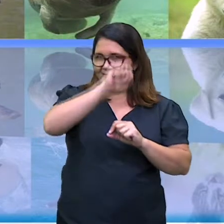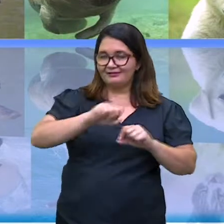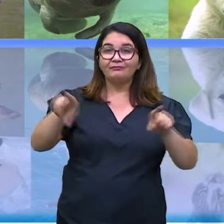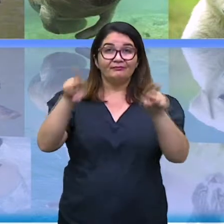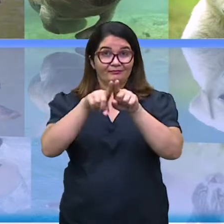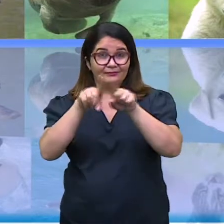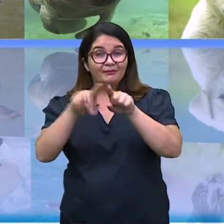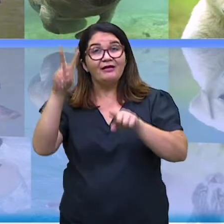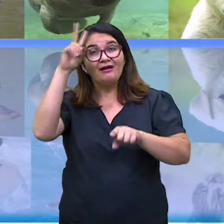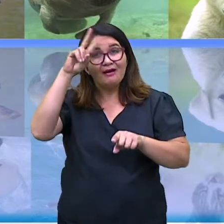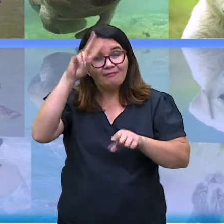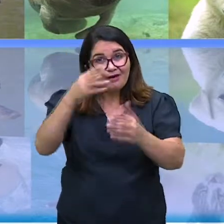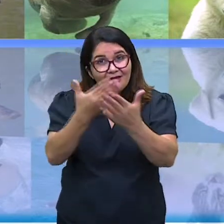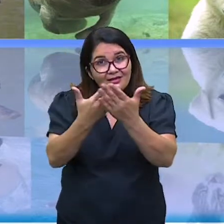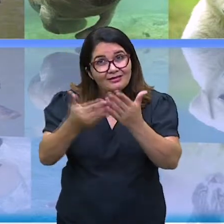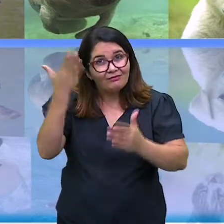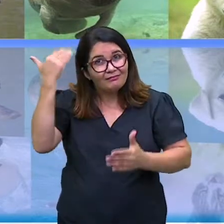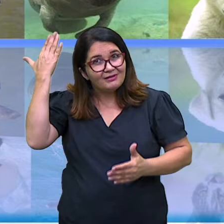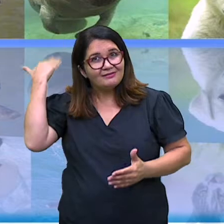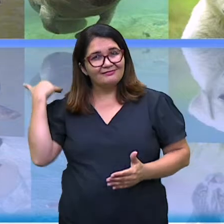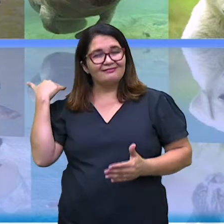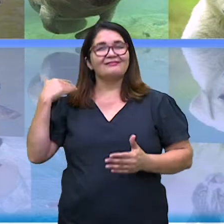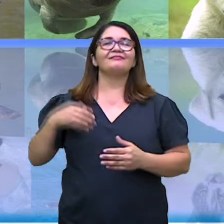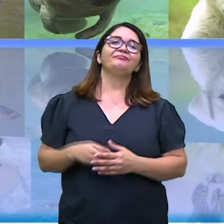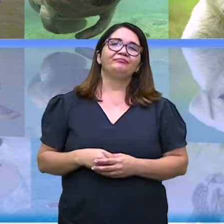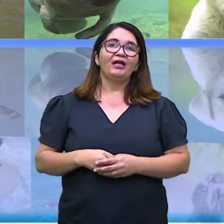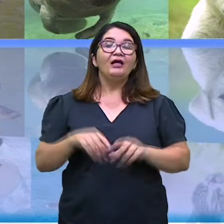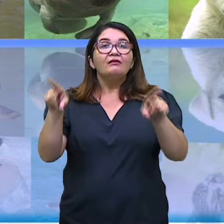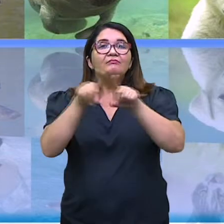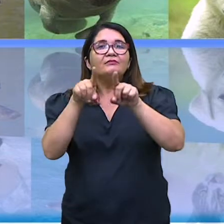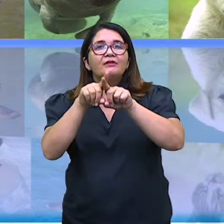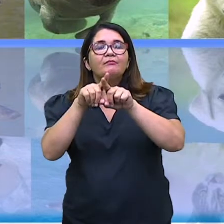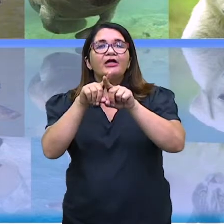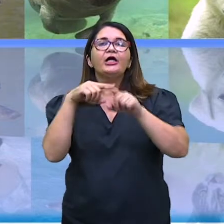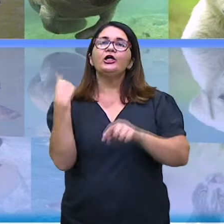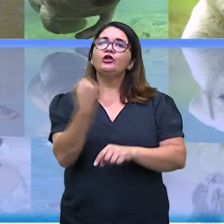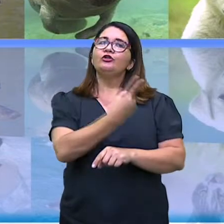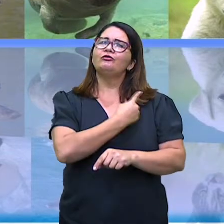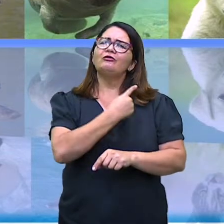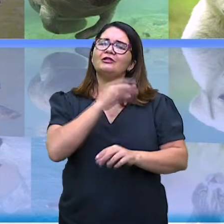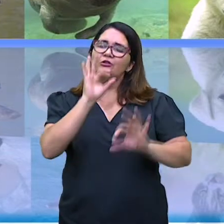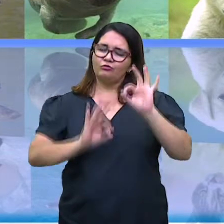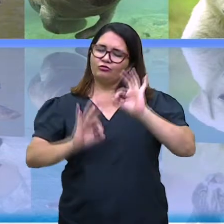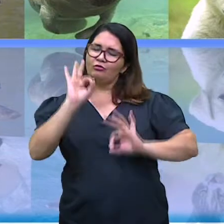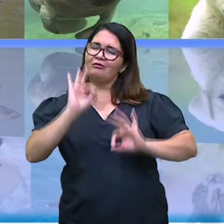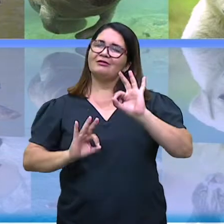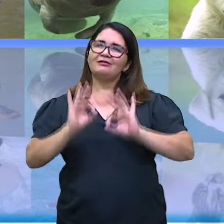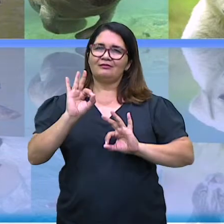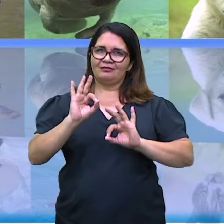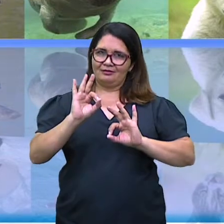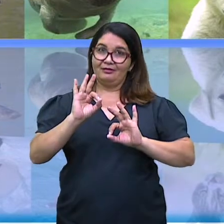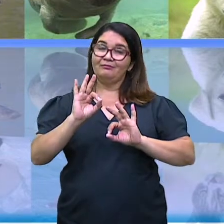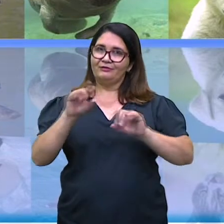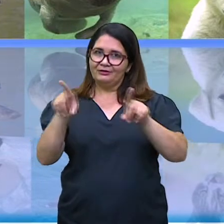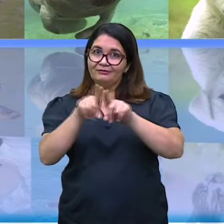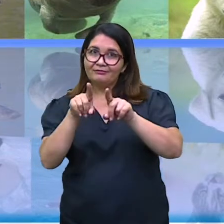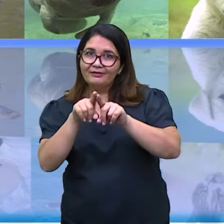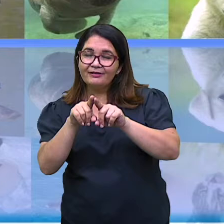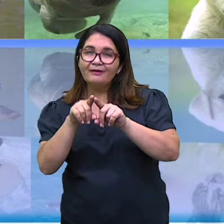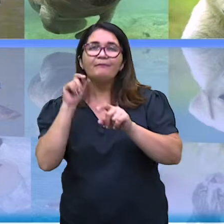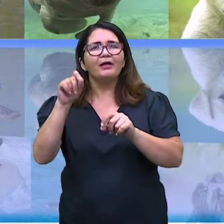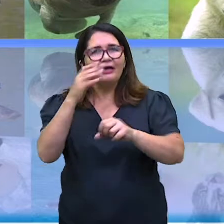do que nós estudamos neste período, nos preparando para realizar as nossas atividades, não é